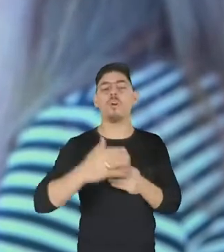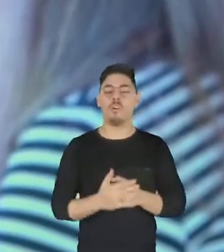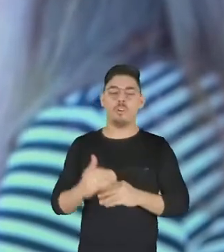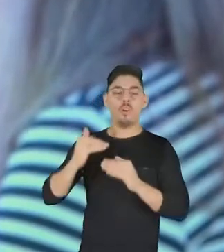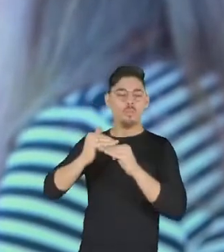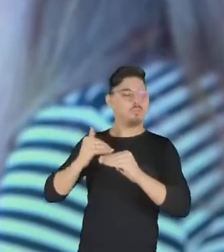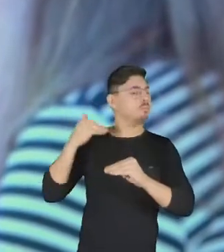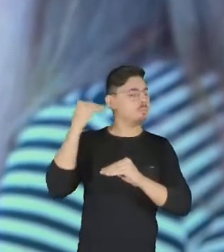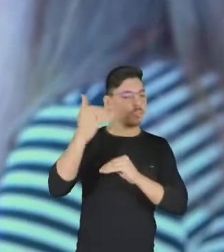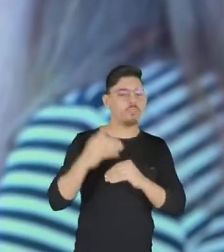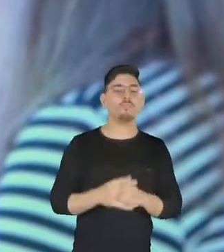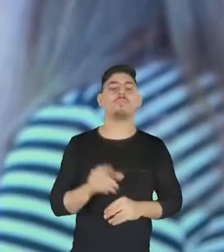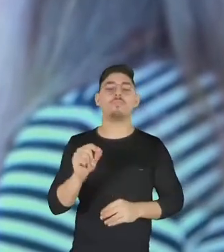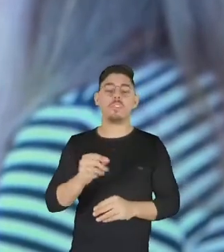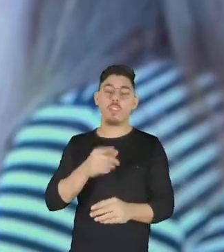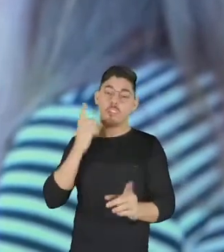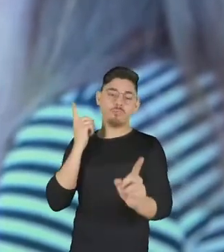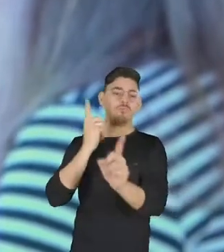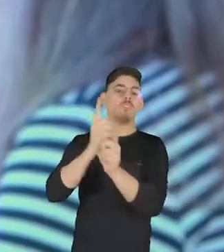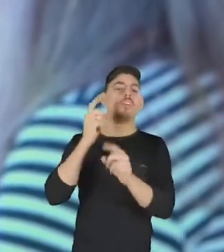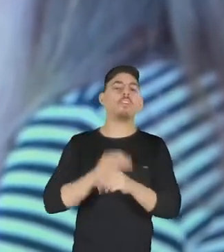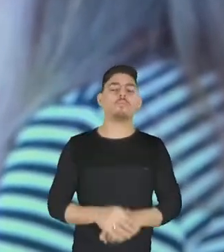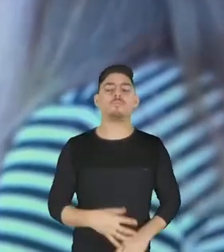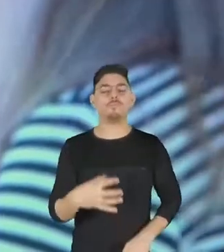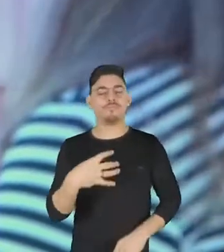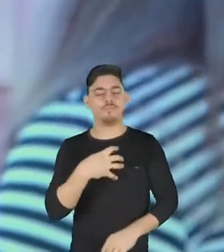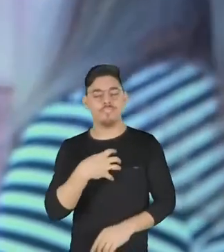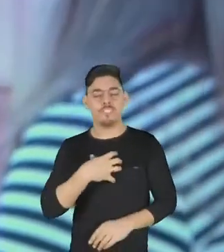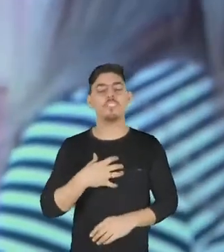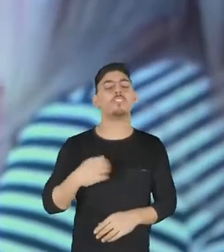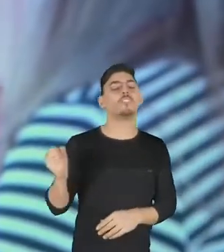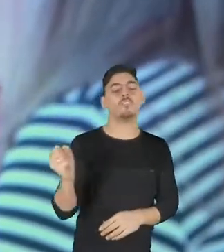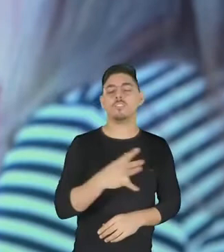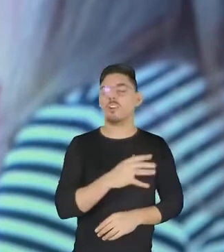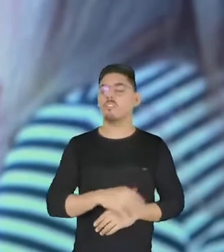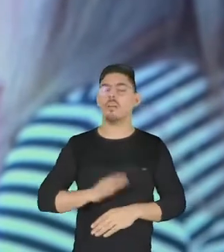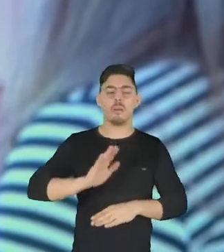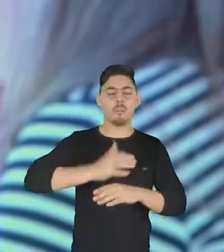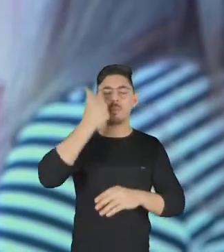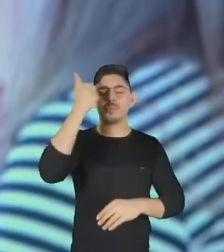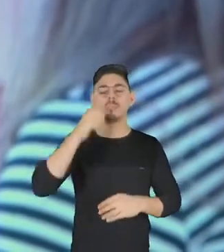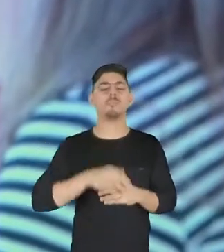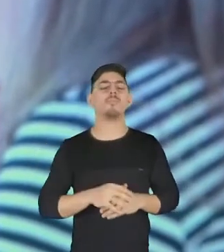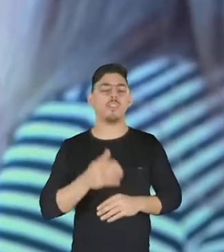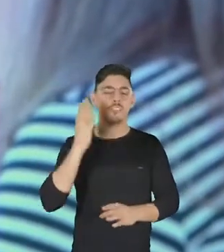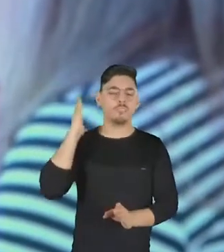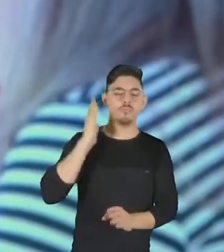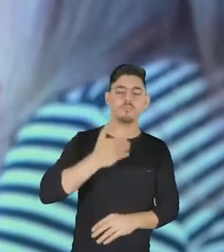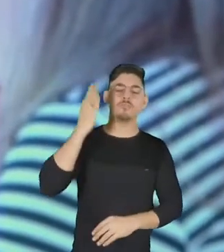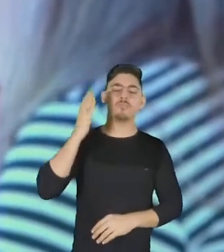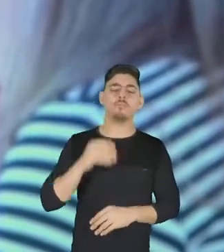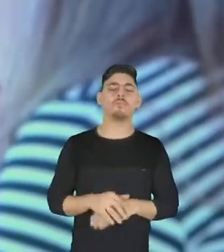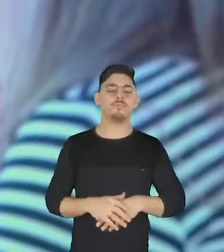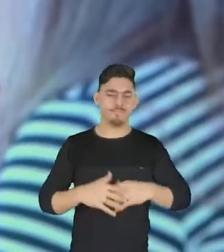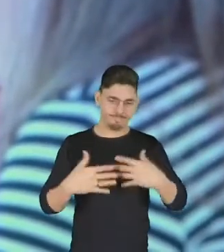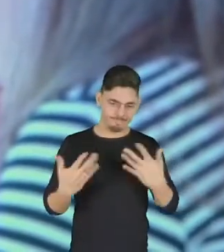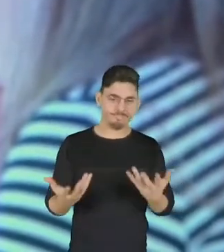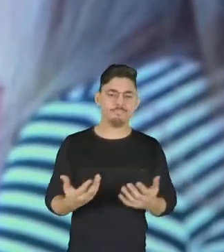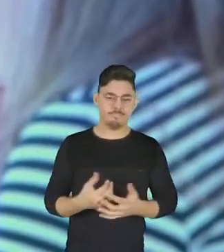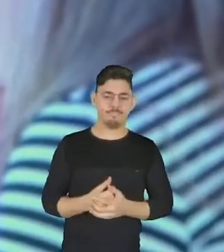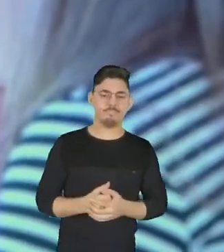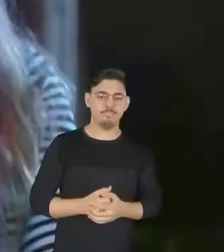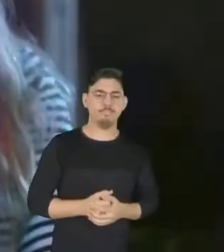de encontrar cada vez formas mais eficientes, né, de se comunicar, mas mantendo a base, a